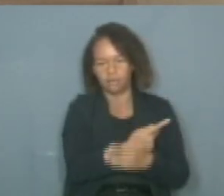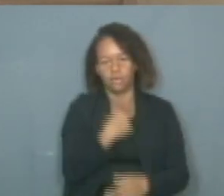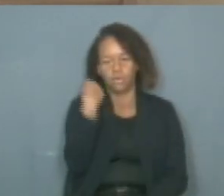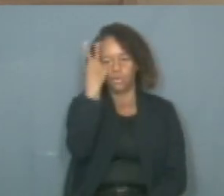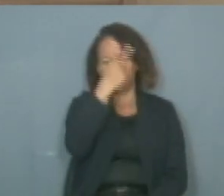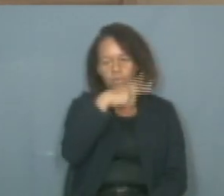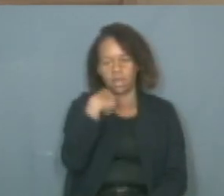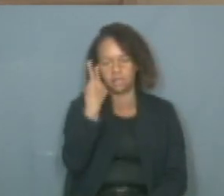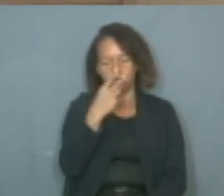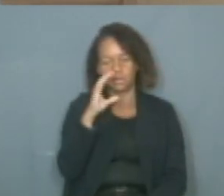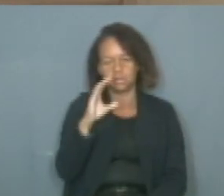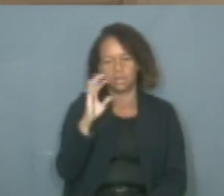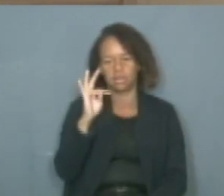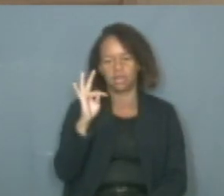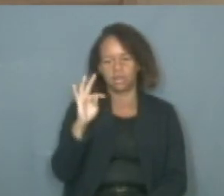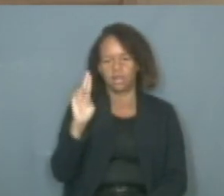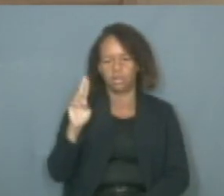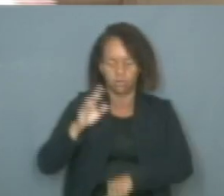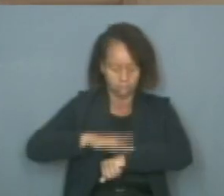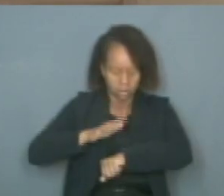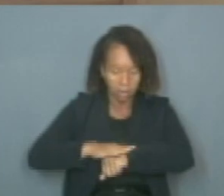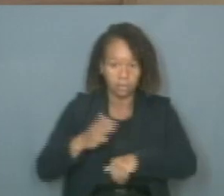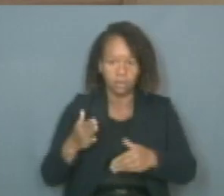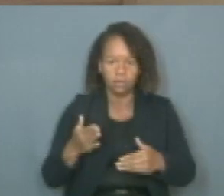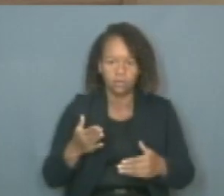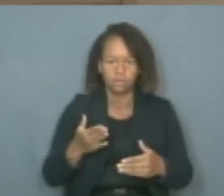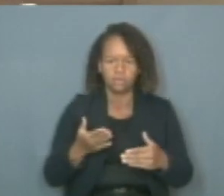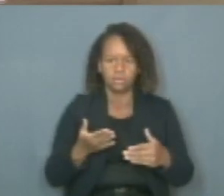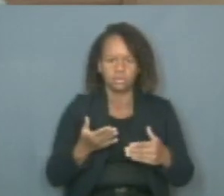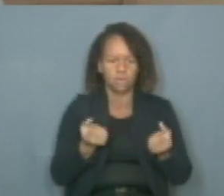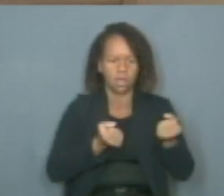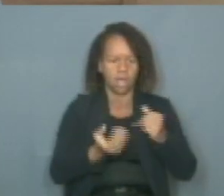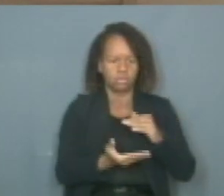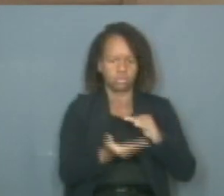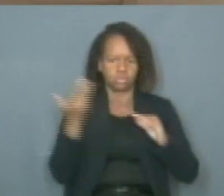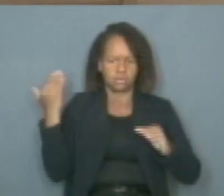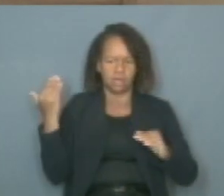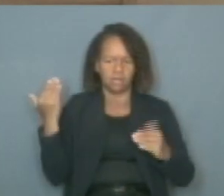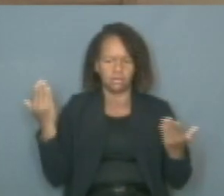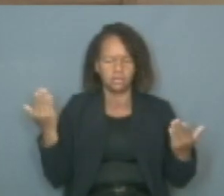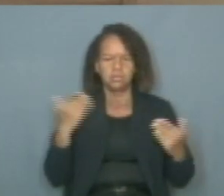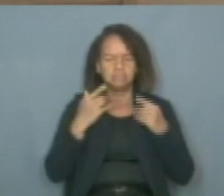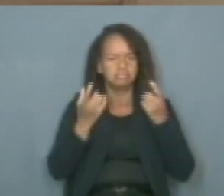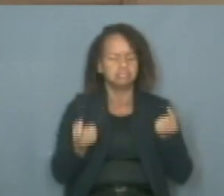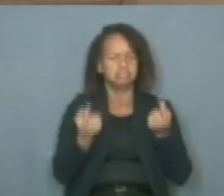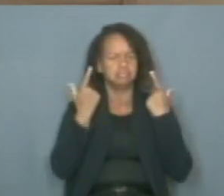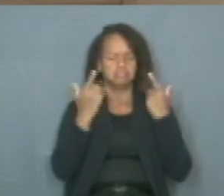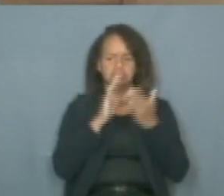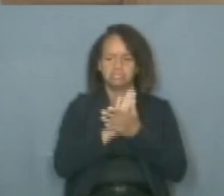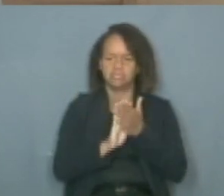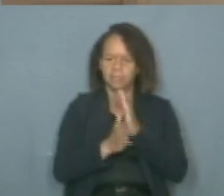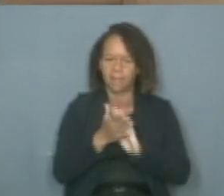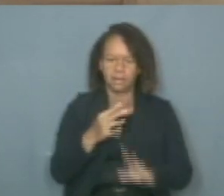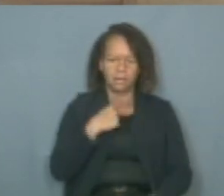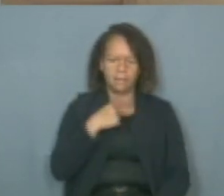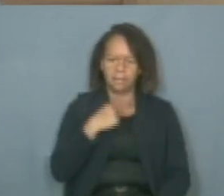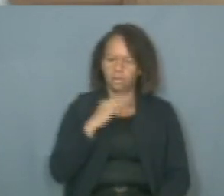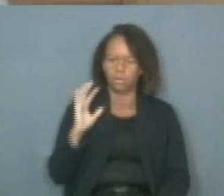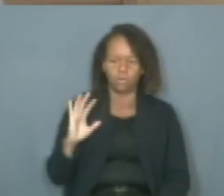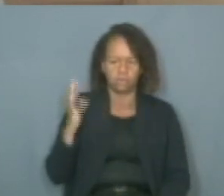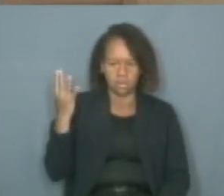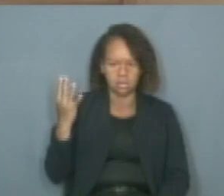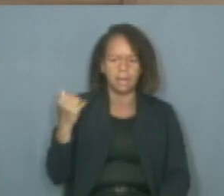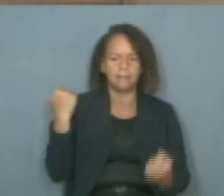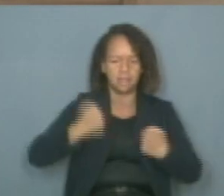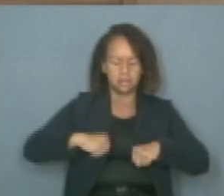para passar ali no CTTU, passa do tempo, quando vê tem o seu carro guinchado, sem que tenha percebido. Então, isso não pode acontecer, é